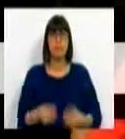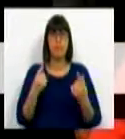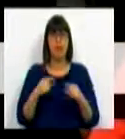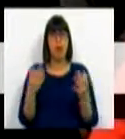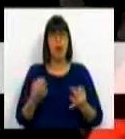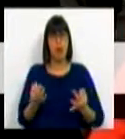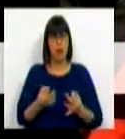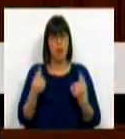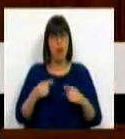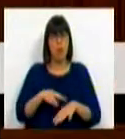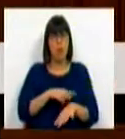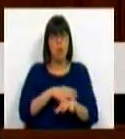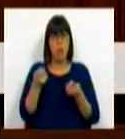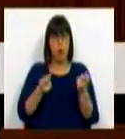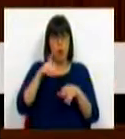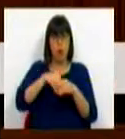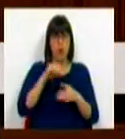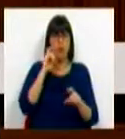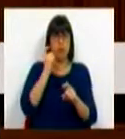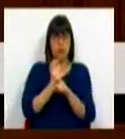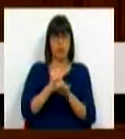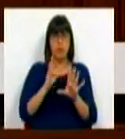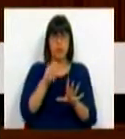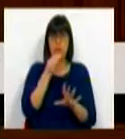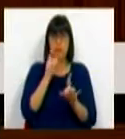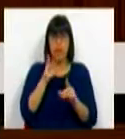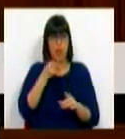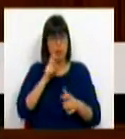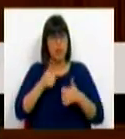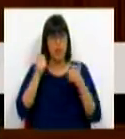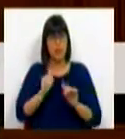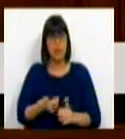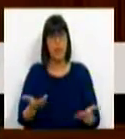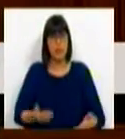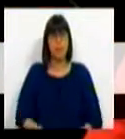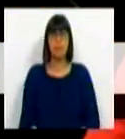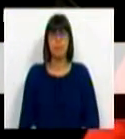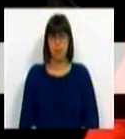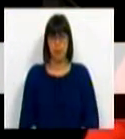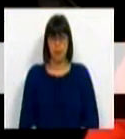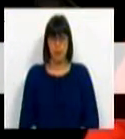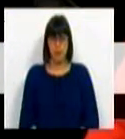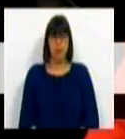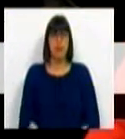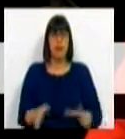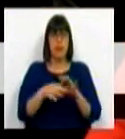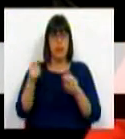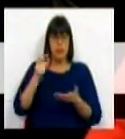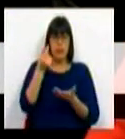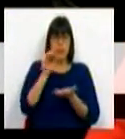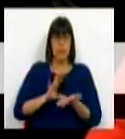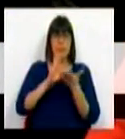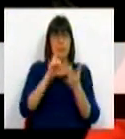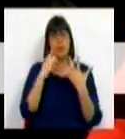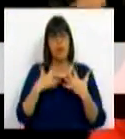Havia obviamente também um membro no órgão de fiscalização, mas penso que estaria a falar da administração, certo? Certo. Sobre a recapitalização,